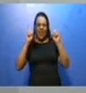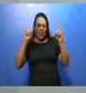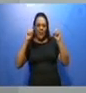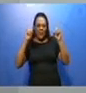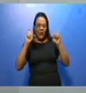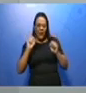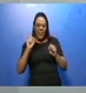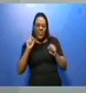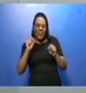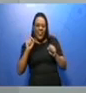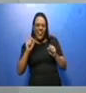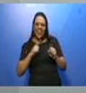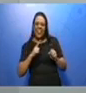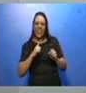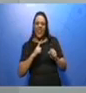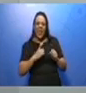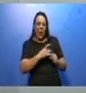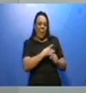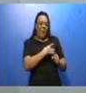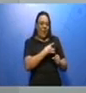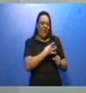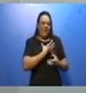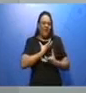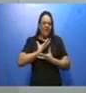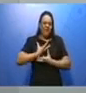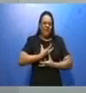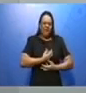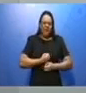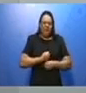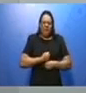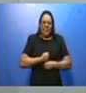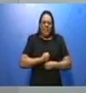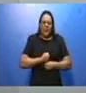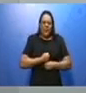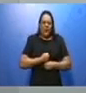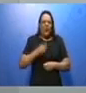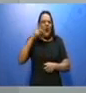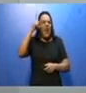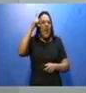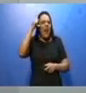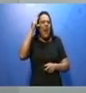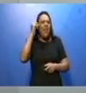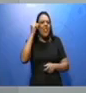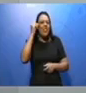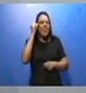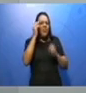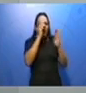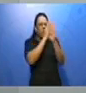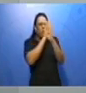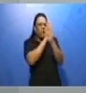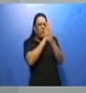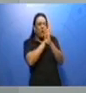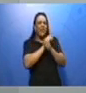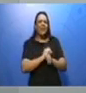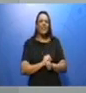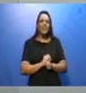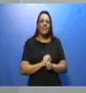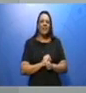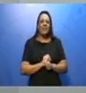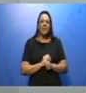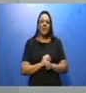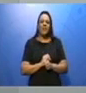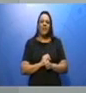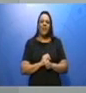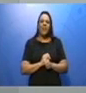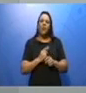a angústia, o alívio, a expectativa. Isso tudo vai gerar o que nas narrativas de aventura? Por que elas tanto